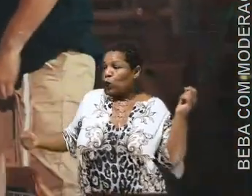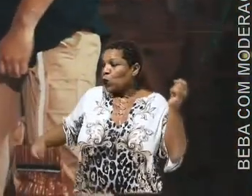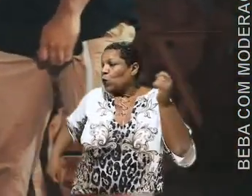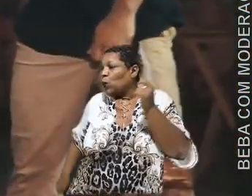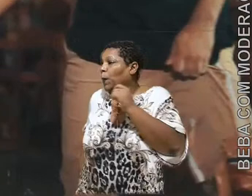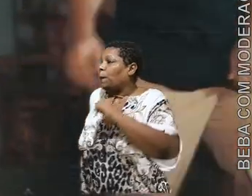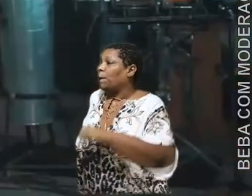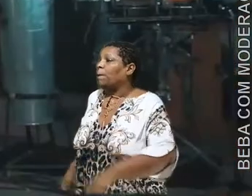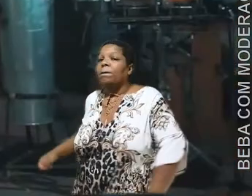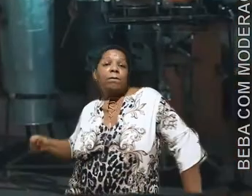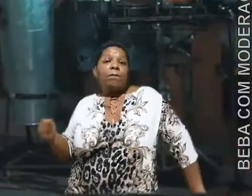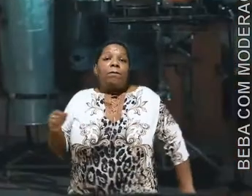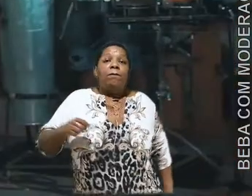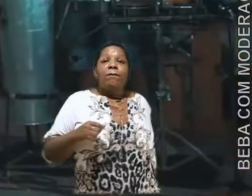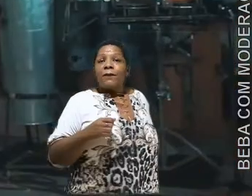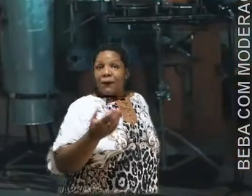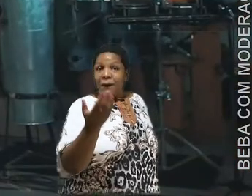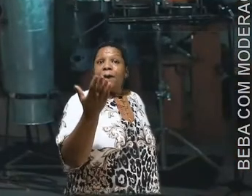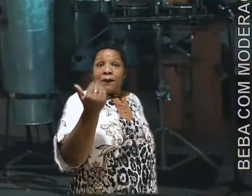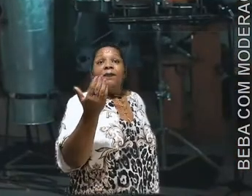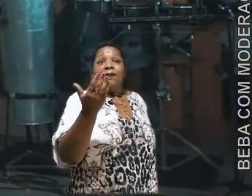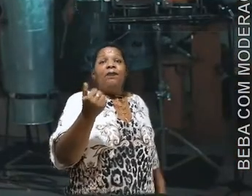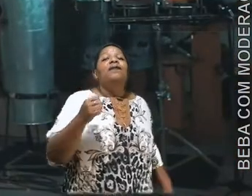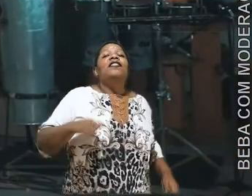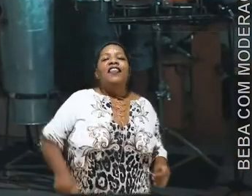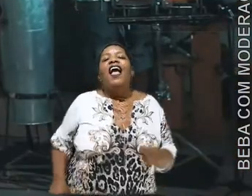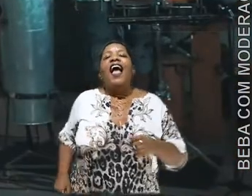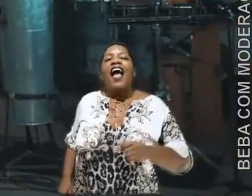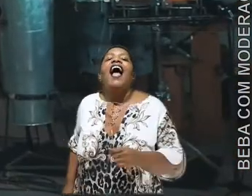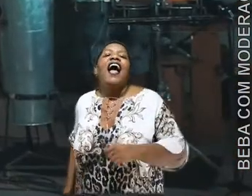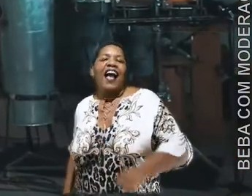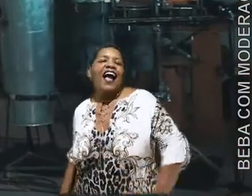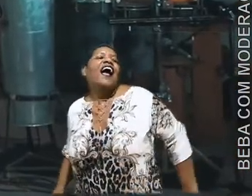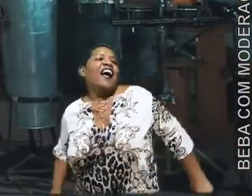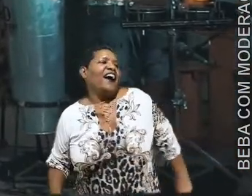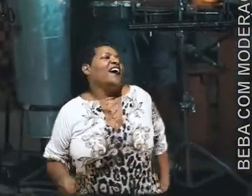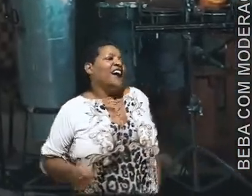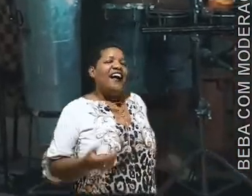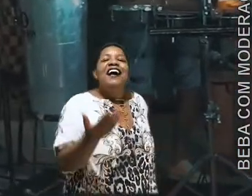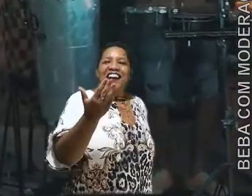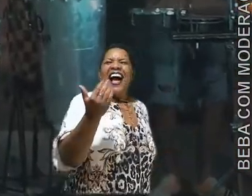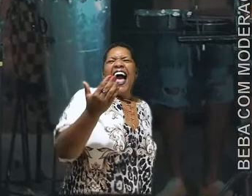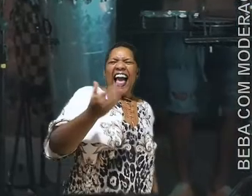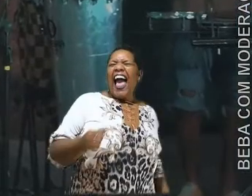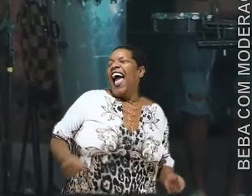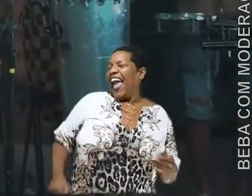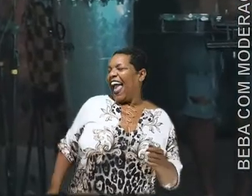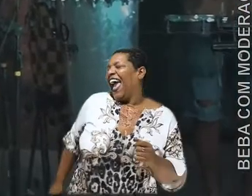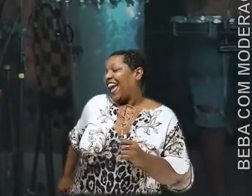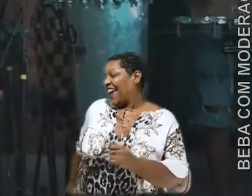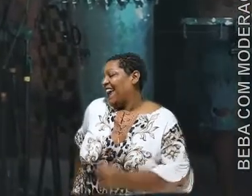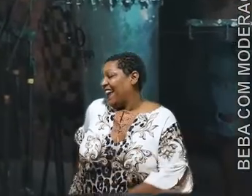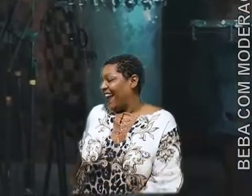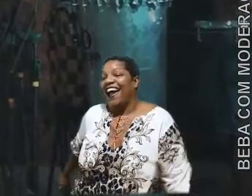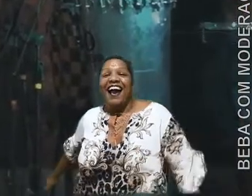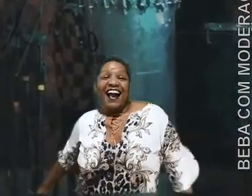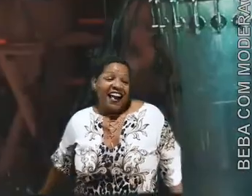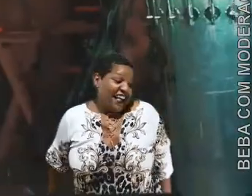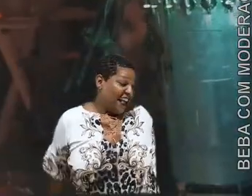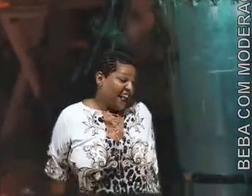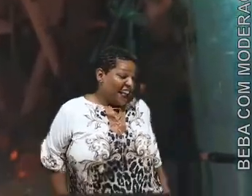e aqui o meio aqui nada a ver